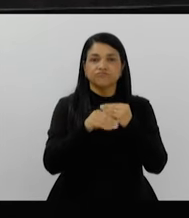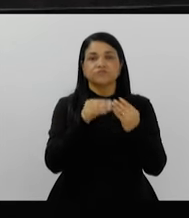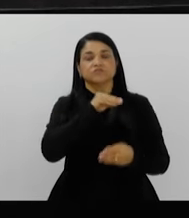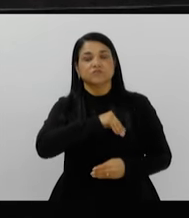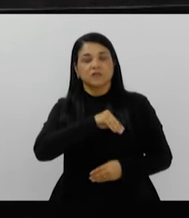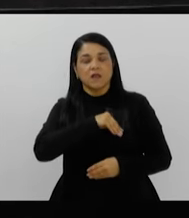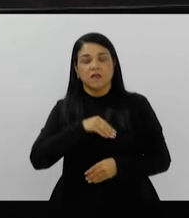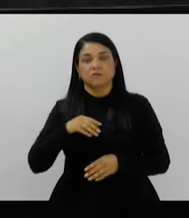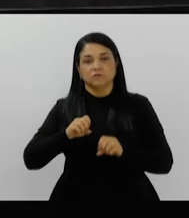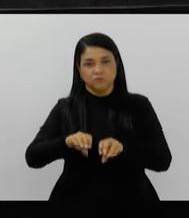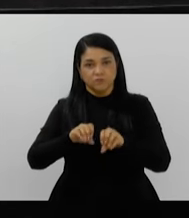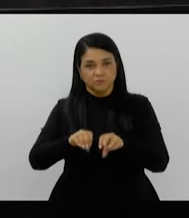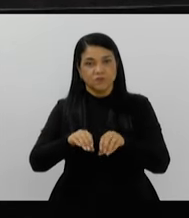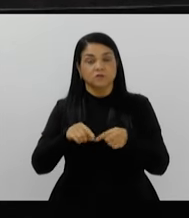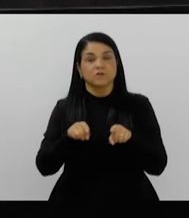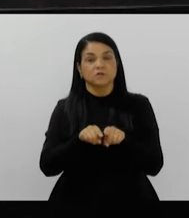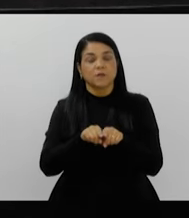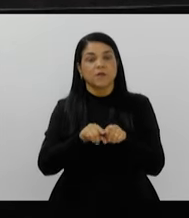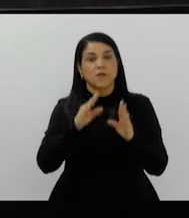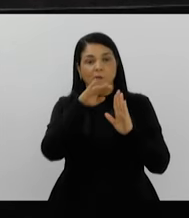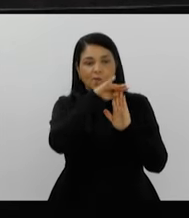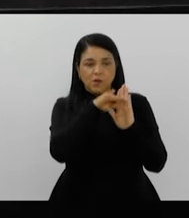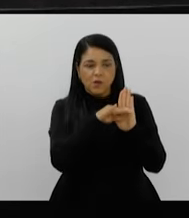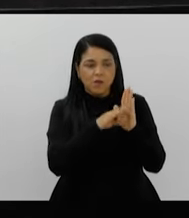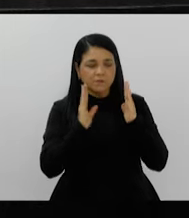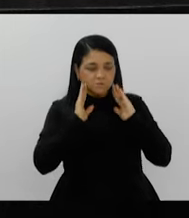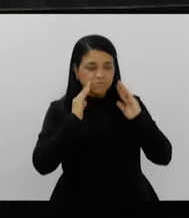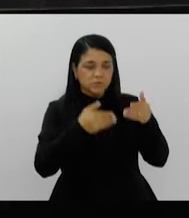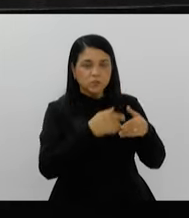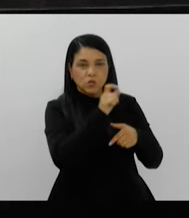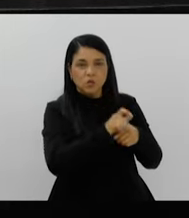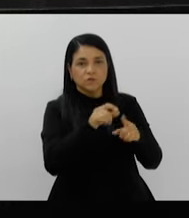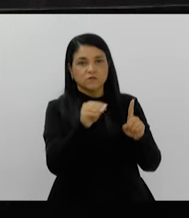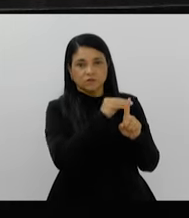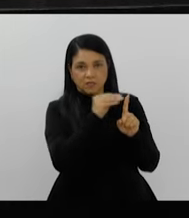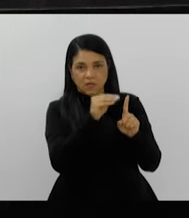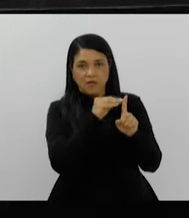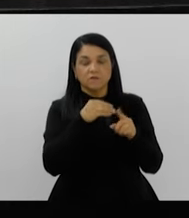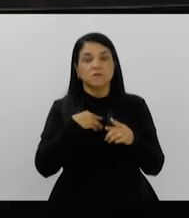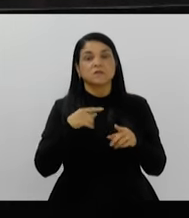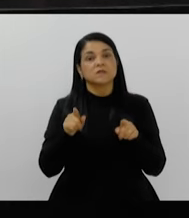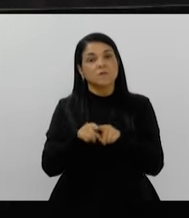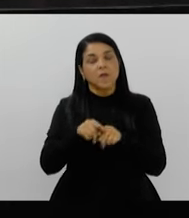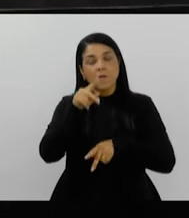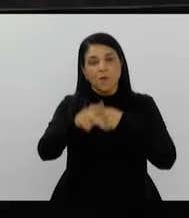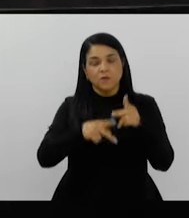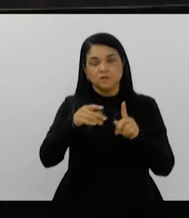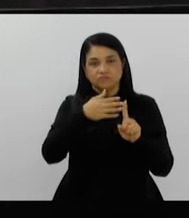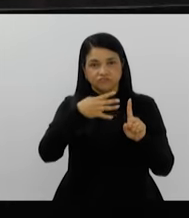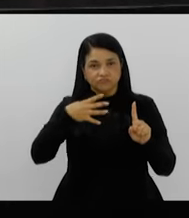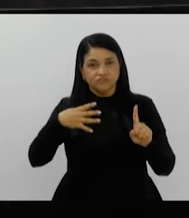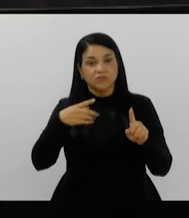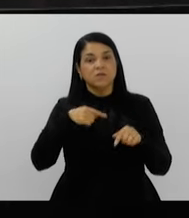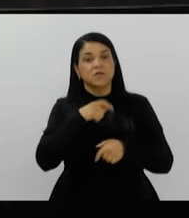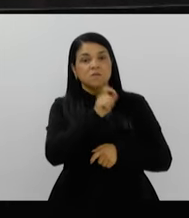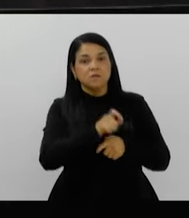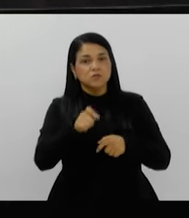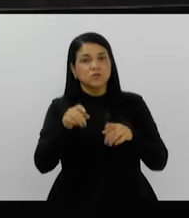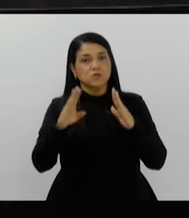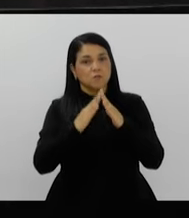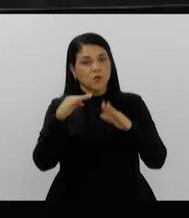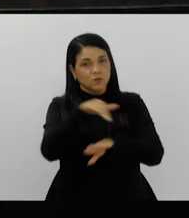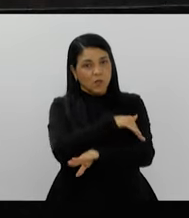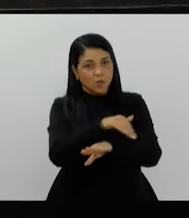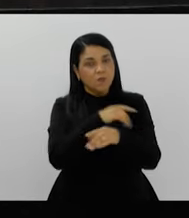programa para atenção a pessoas em situação de vulnerabilidade, população LGBTQIA+, pessoas em situação de rua.